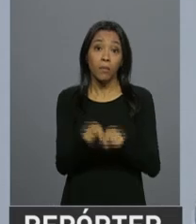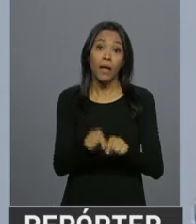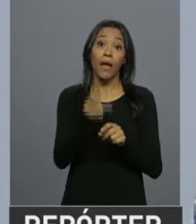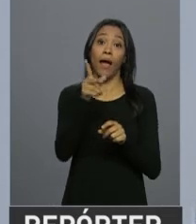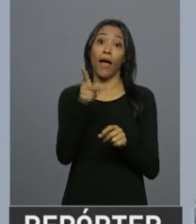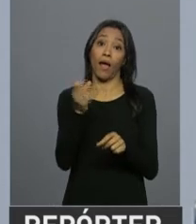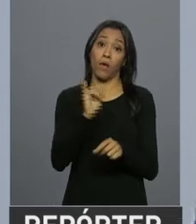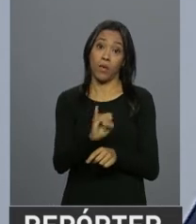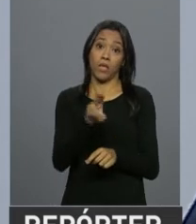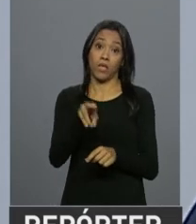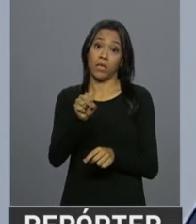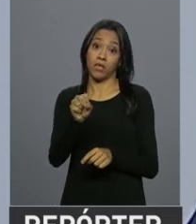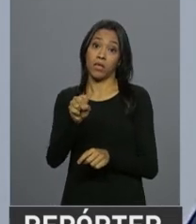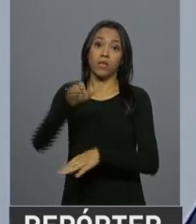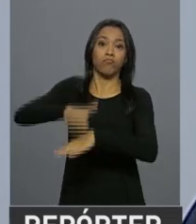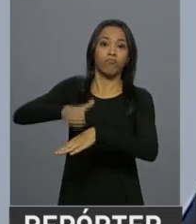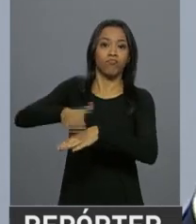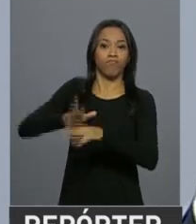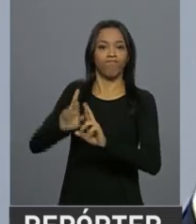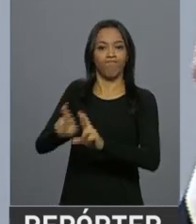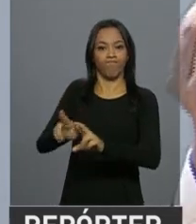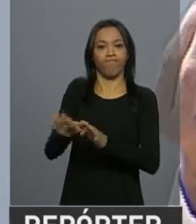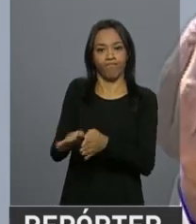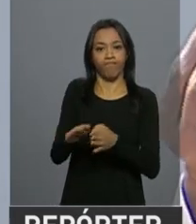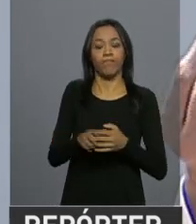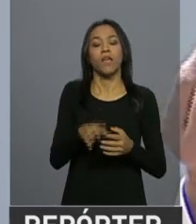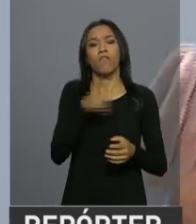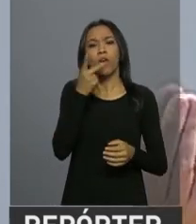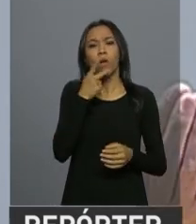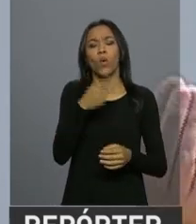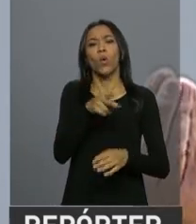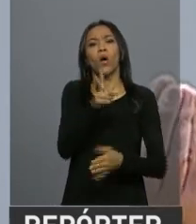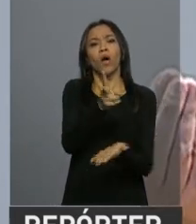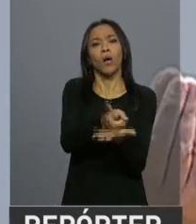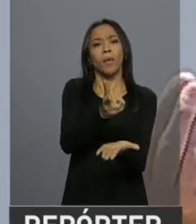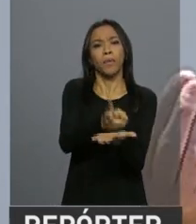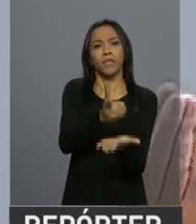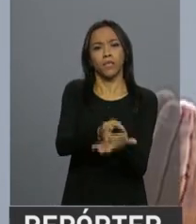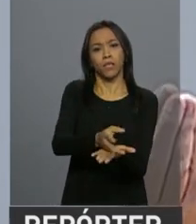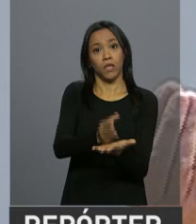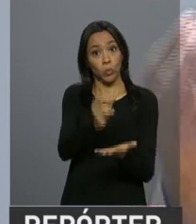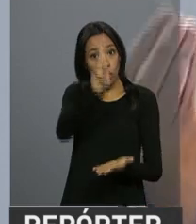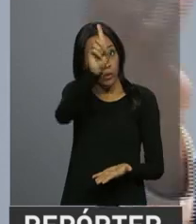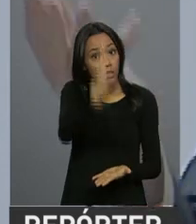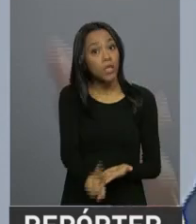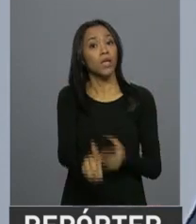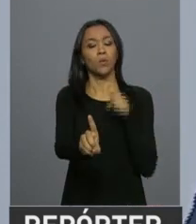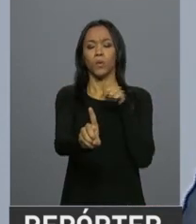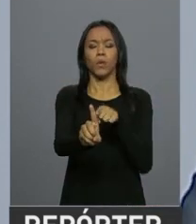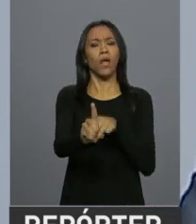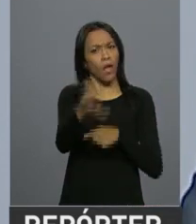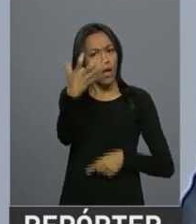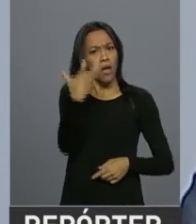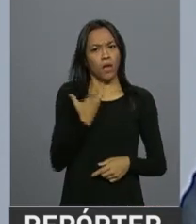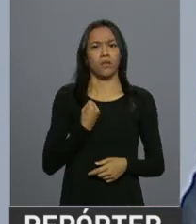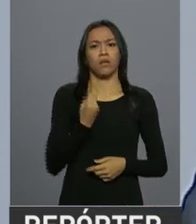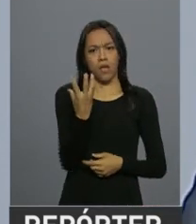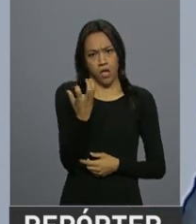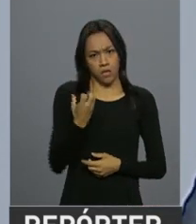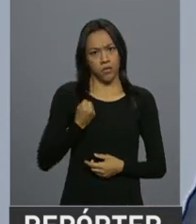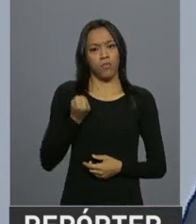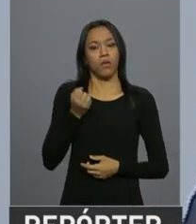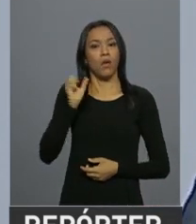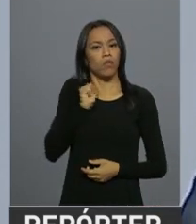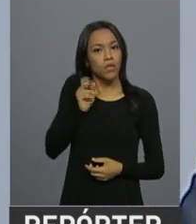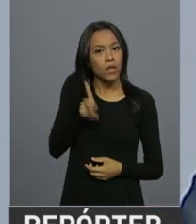o importante é preservar o maior direito do cidadão e da cidadã que é receber a aposentadoria né